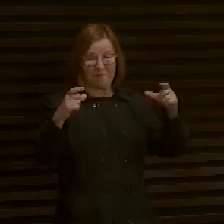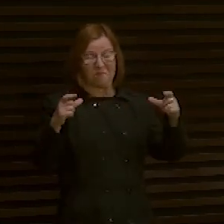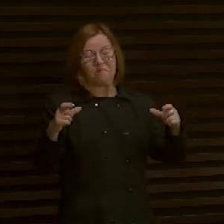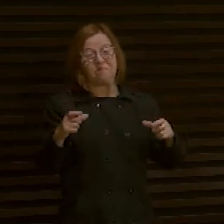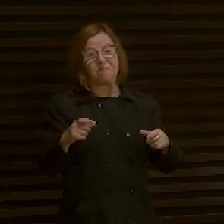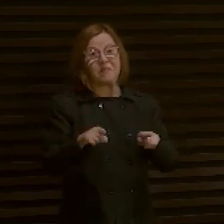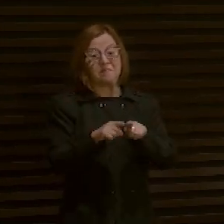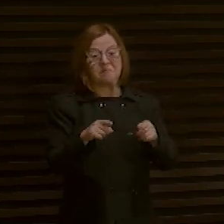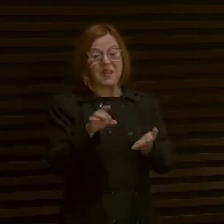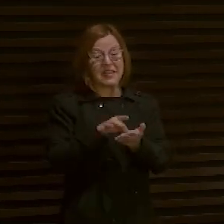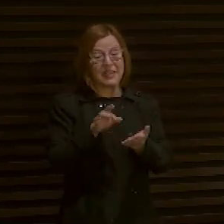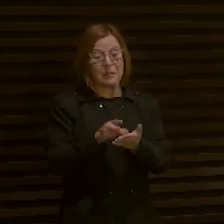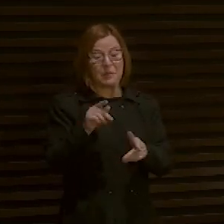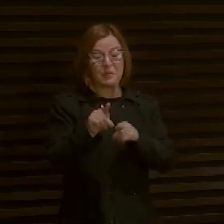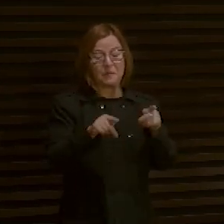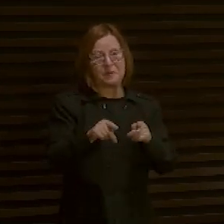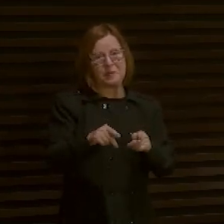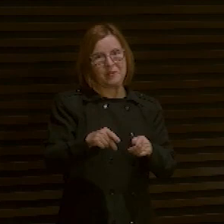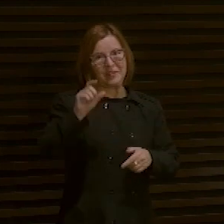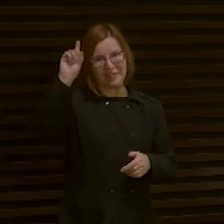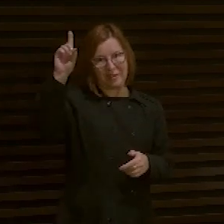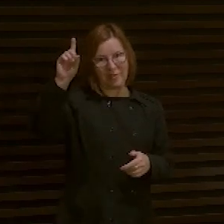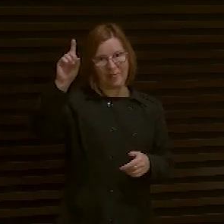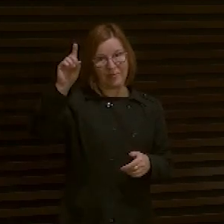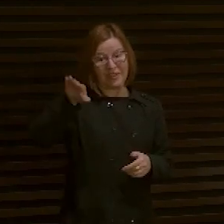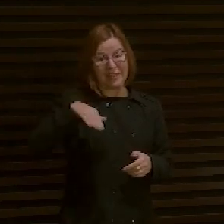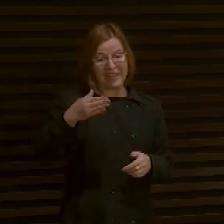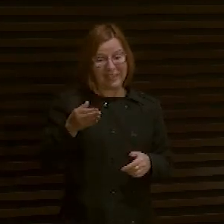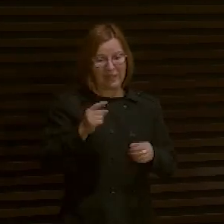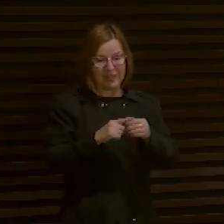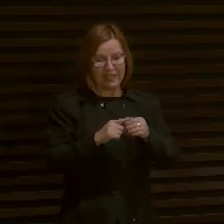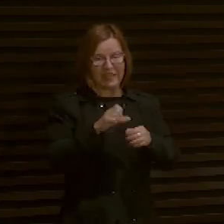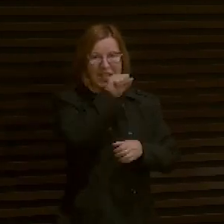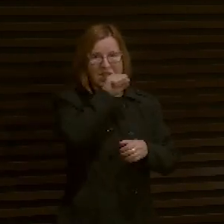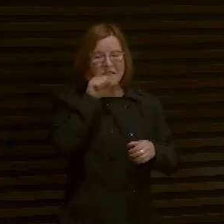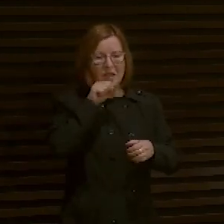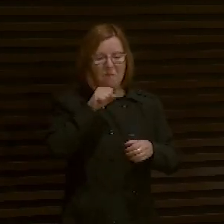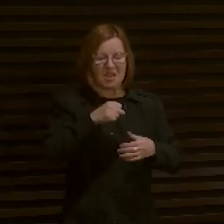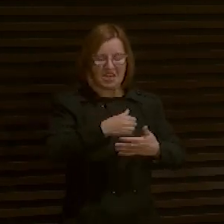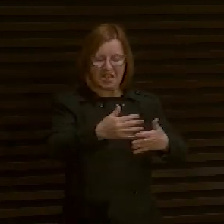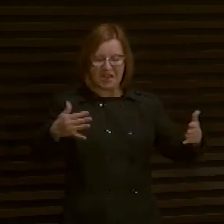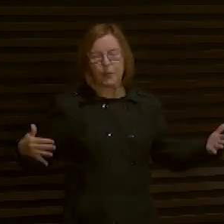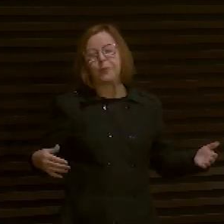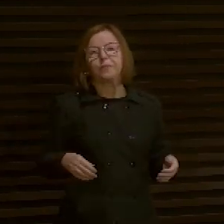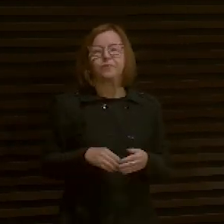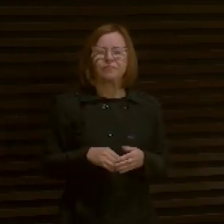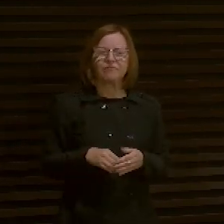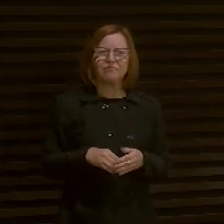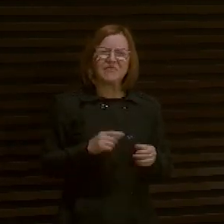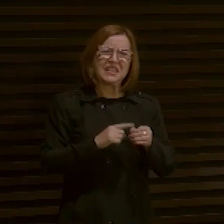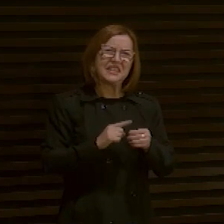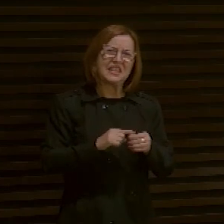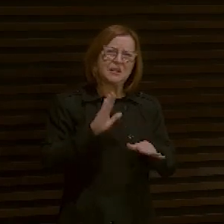e ele vai lá e ele cerca a cidade de Samaria. Cidade que na época tinha, segundo estudiosos, 40 mil